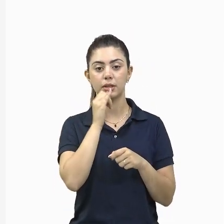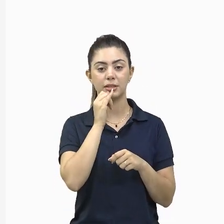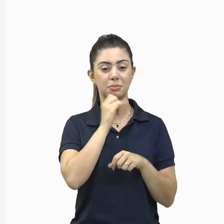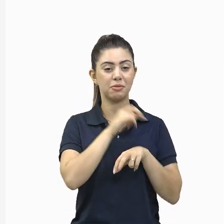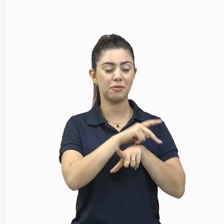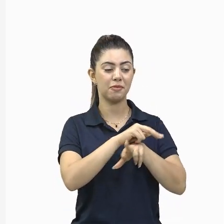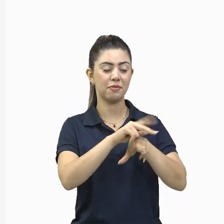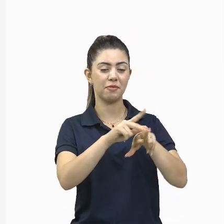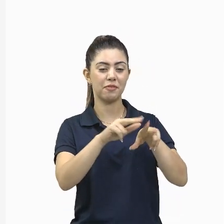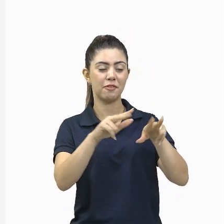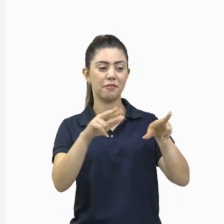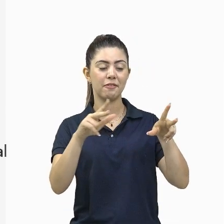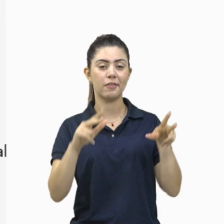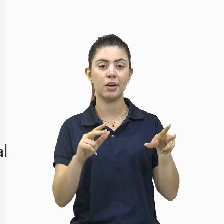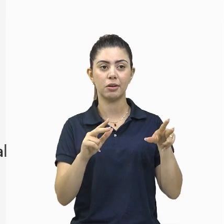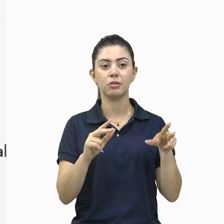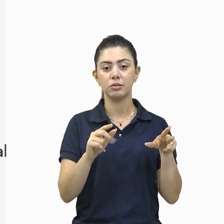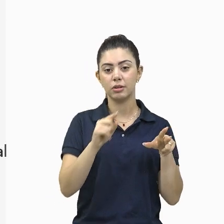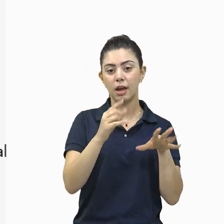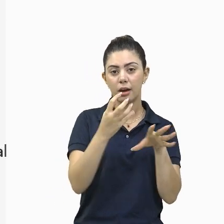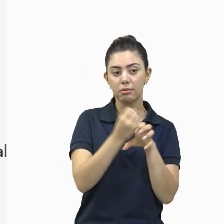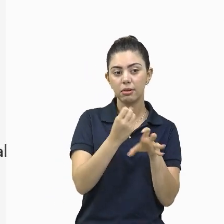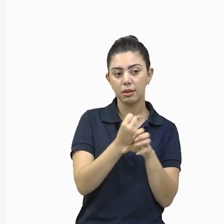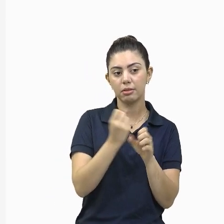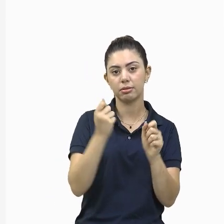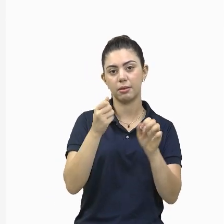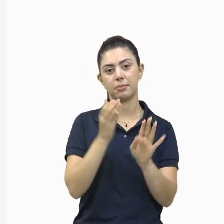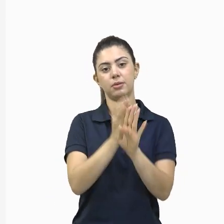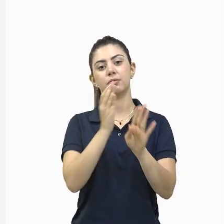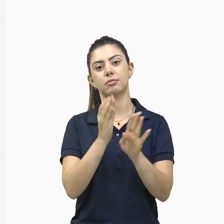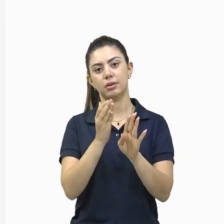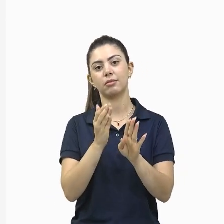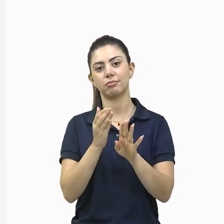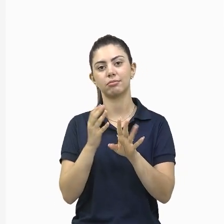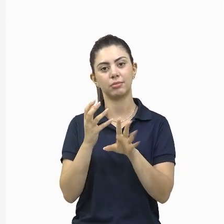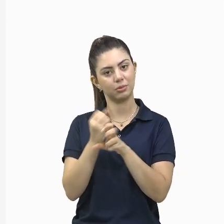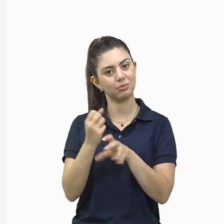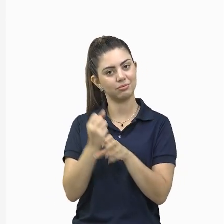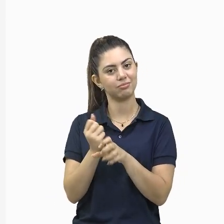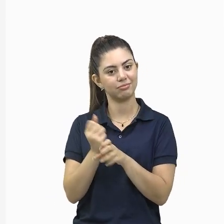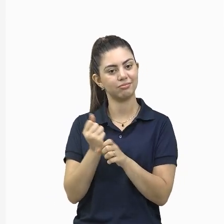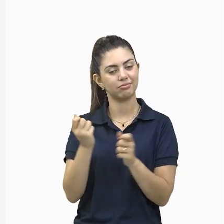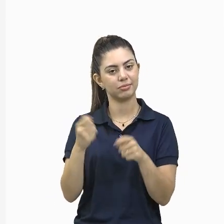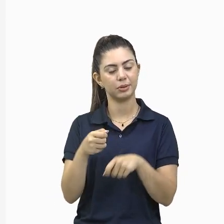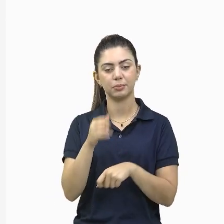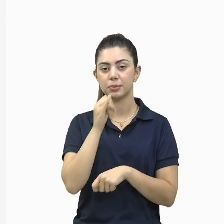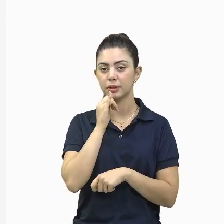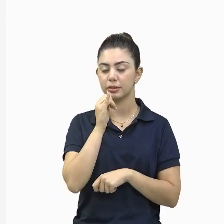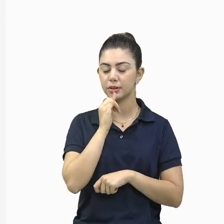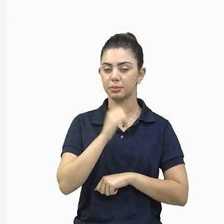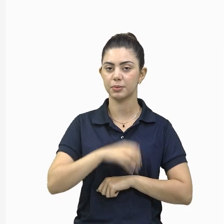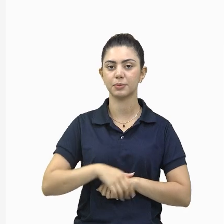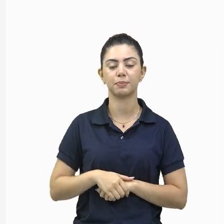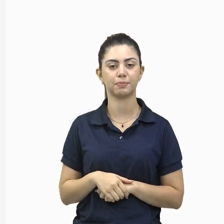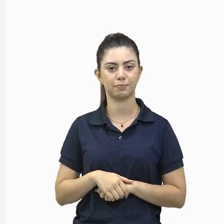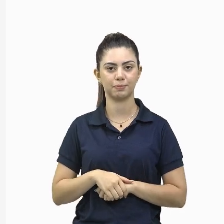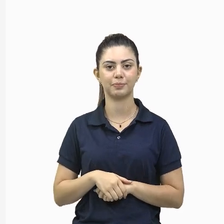de situações no mundo real, né? Muitos fenômenos, né, que nós